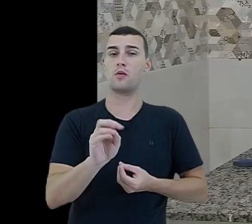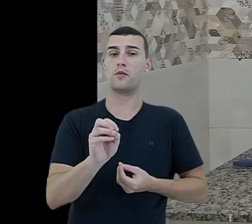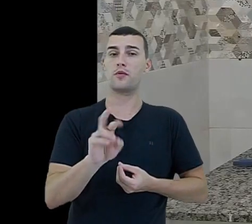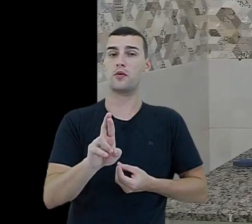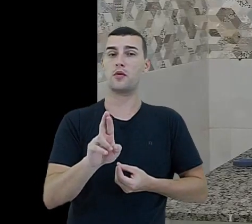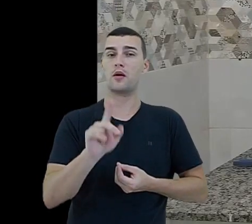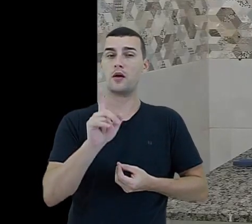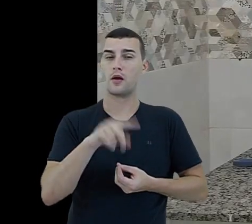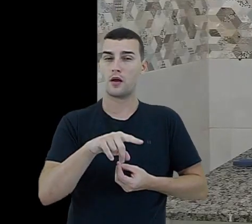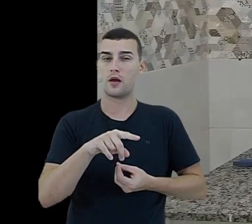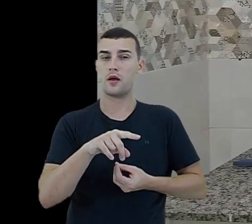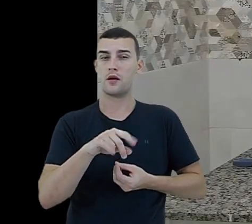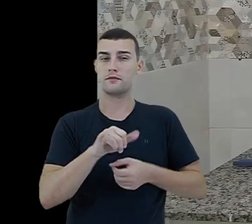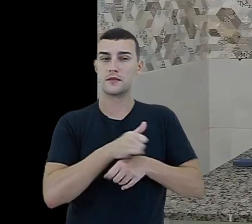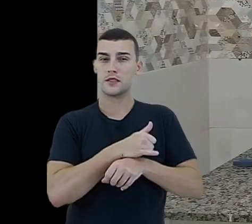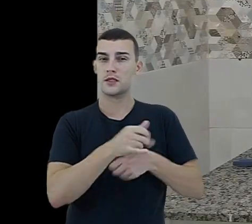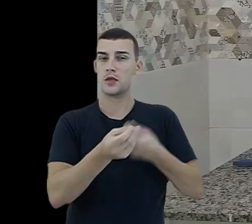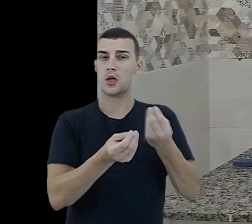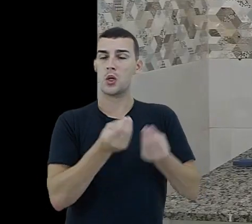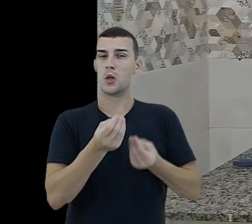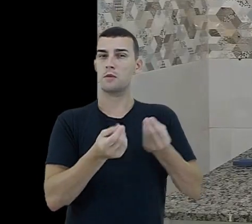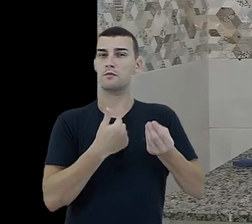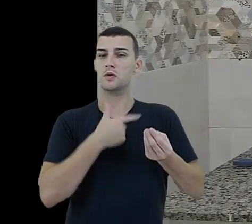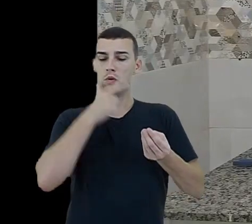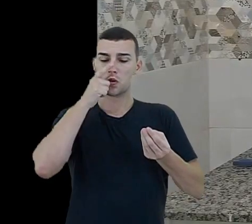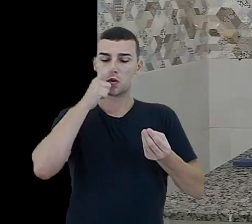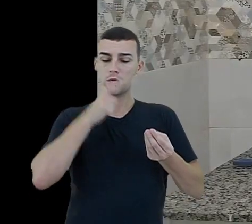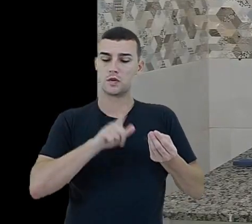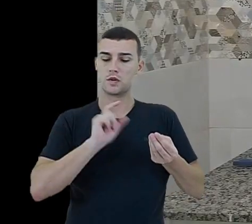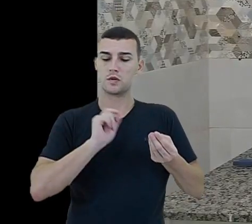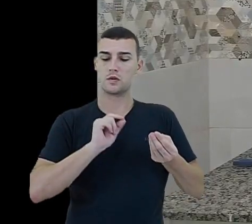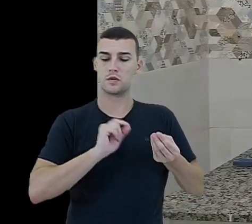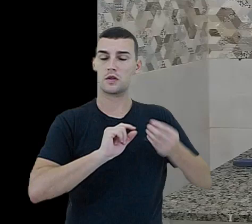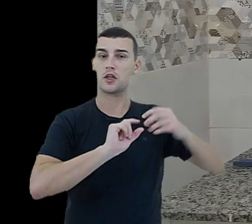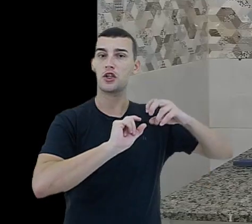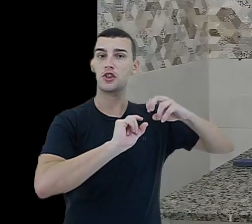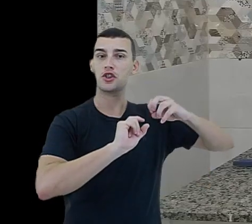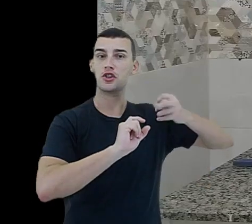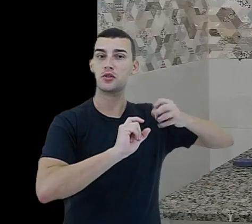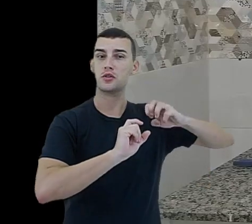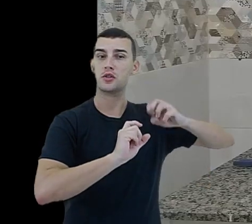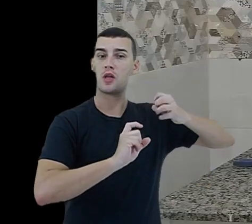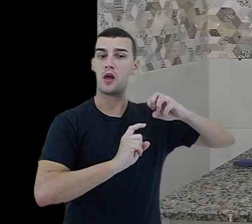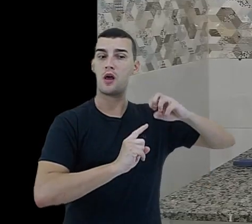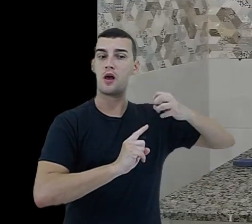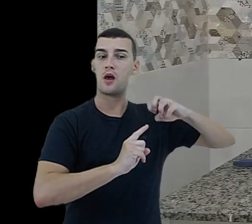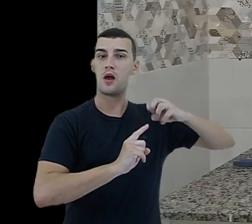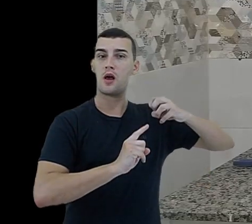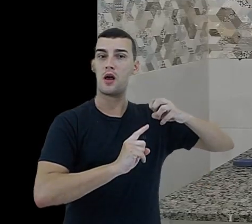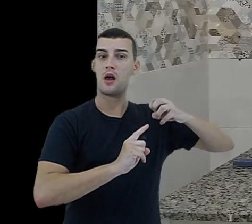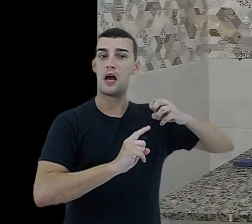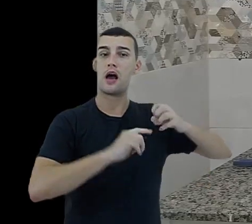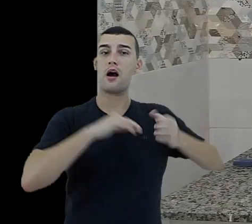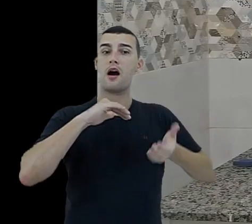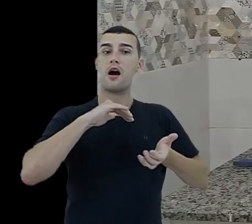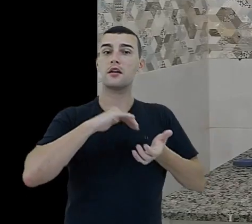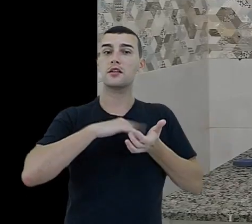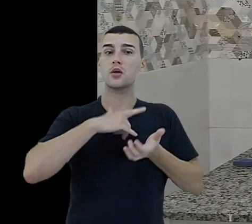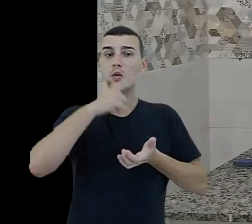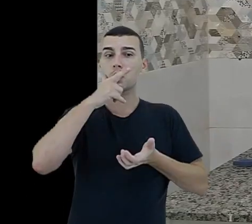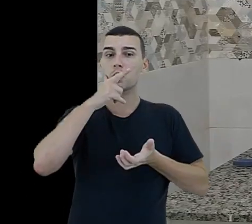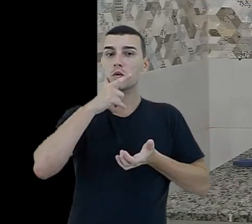rotor. Ela tem um mecanismo em que eu possa girar até